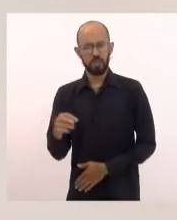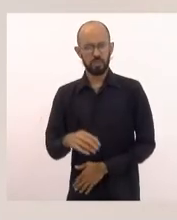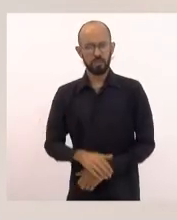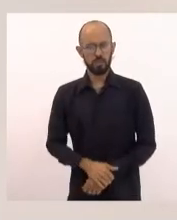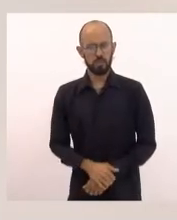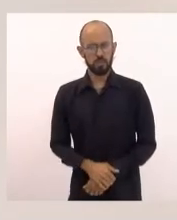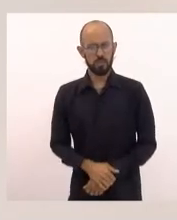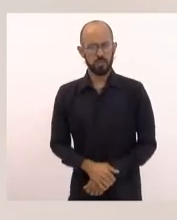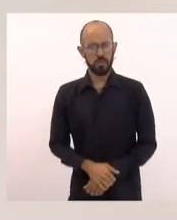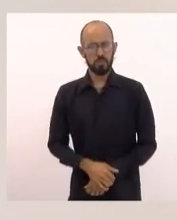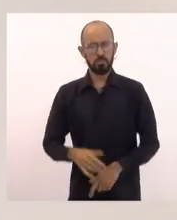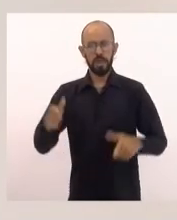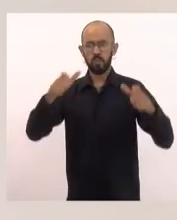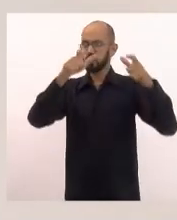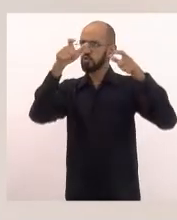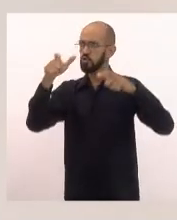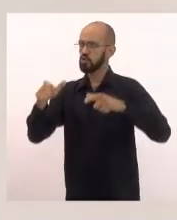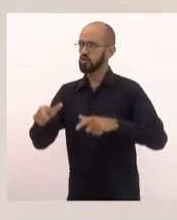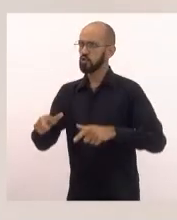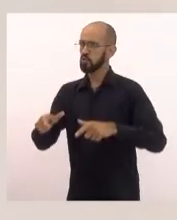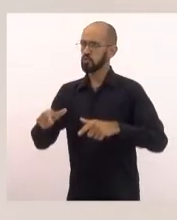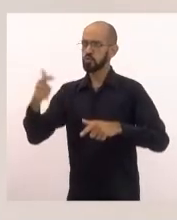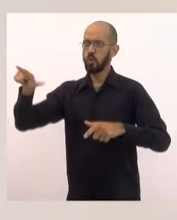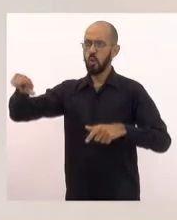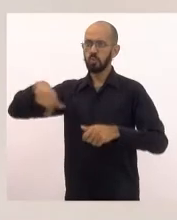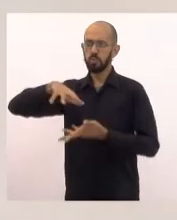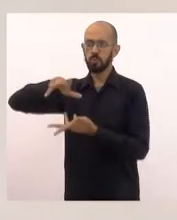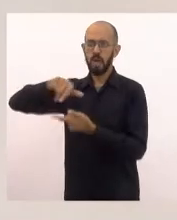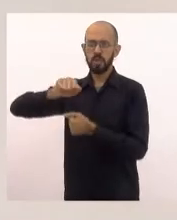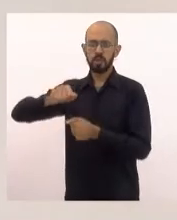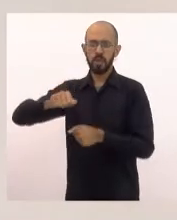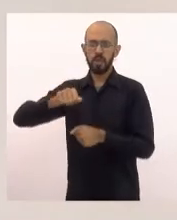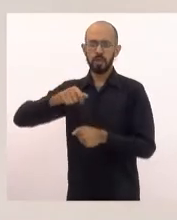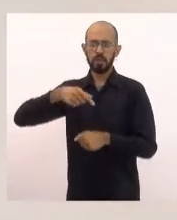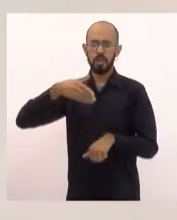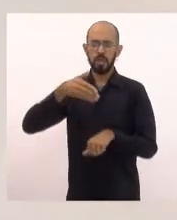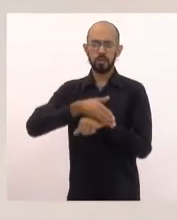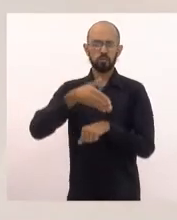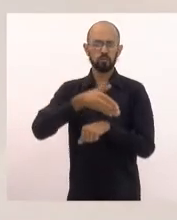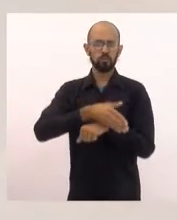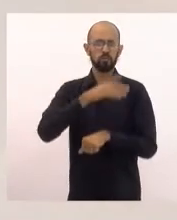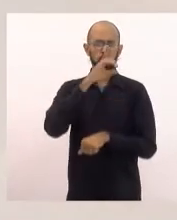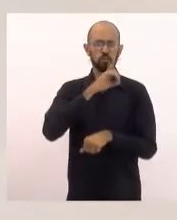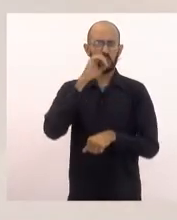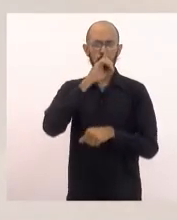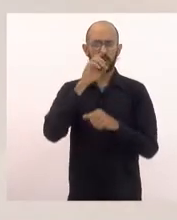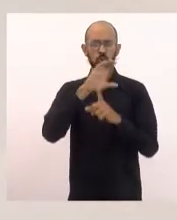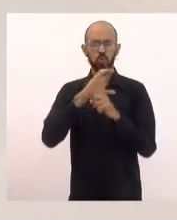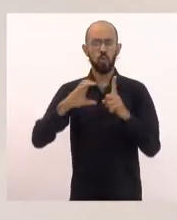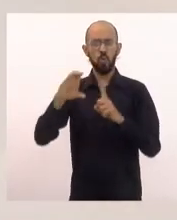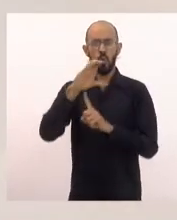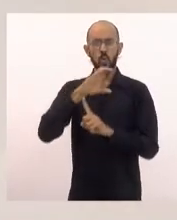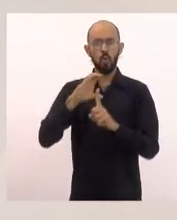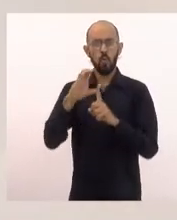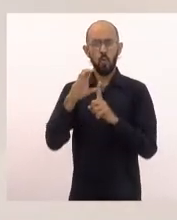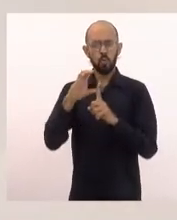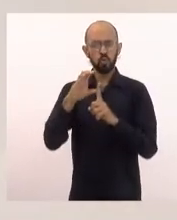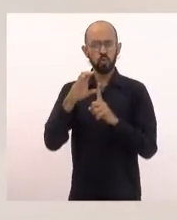disco voador, sai de Marte e vem aos domingos ou nos dias de culto